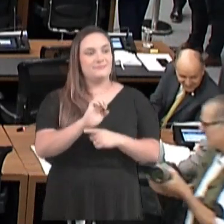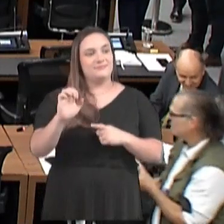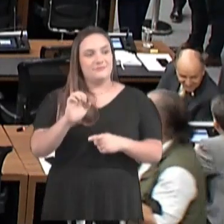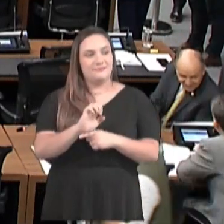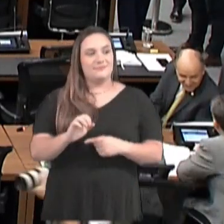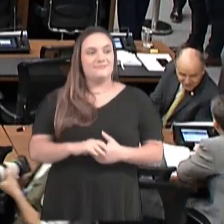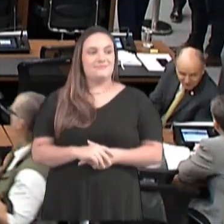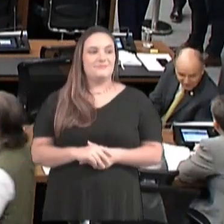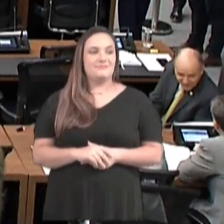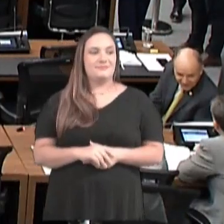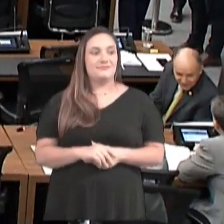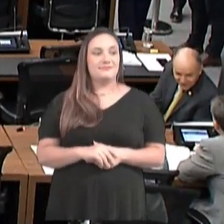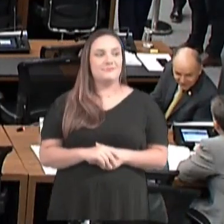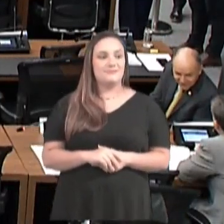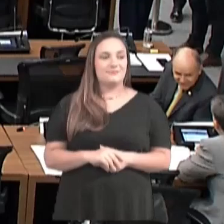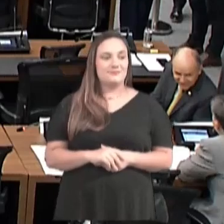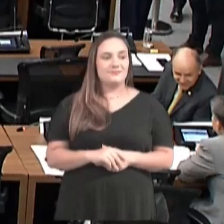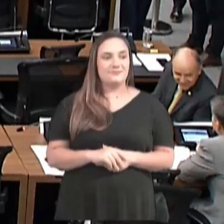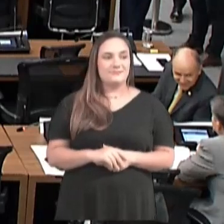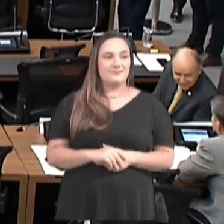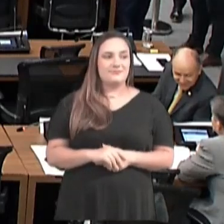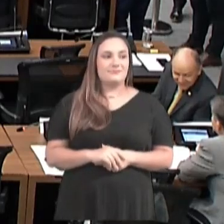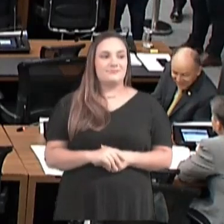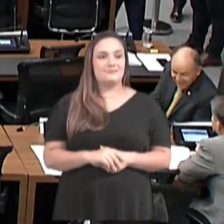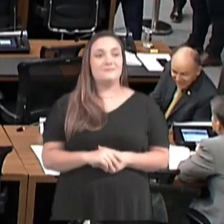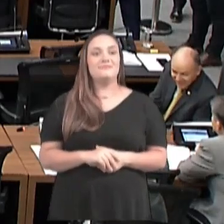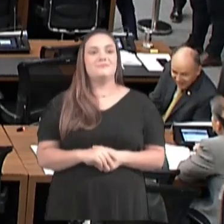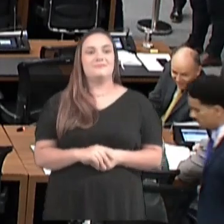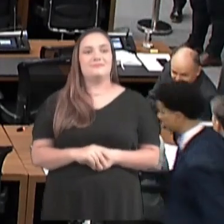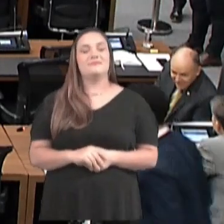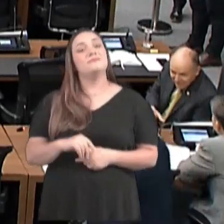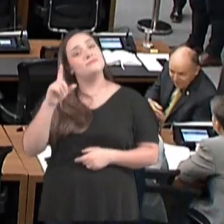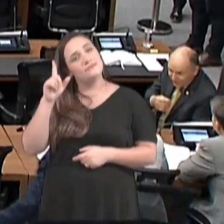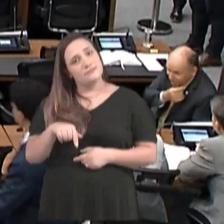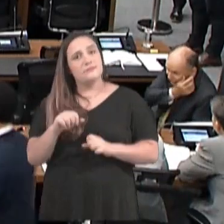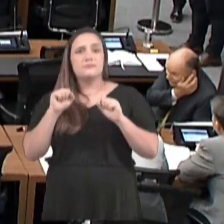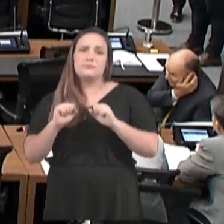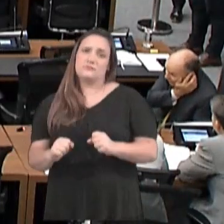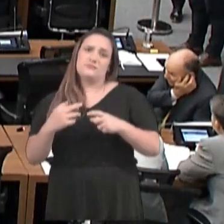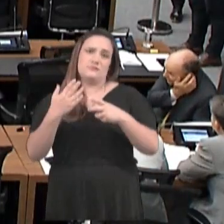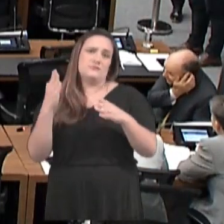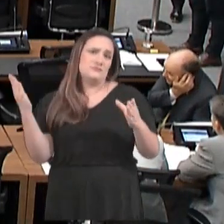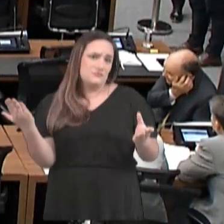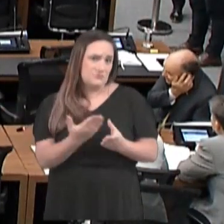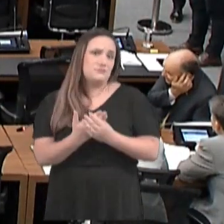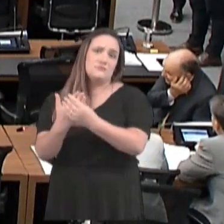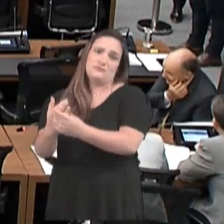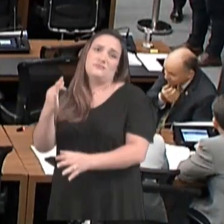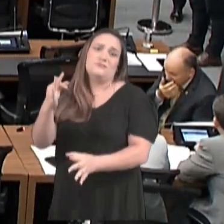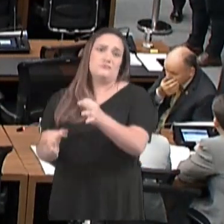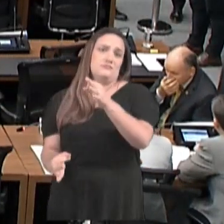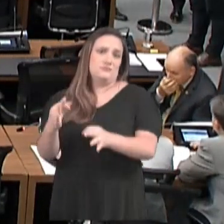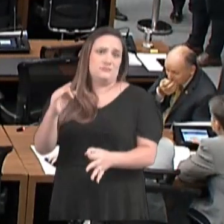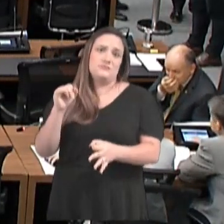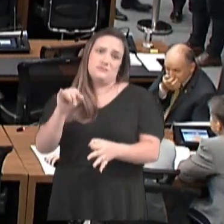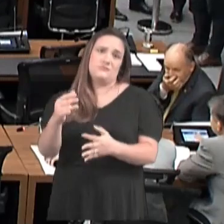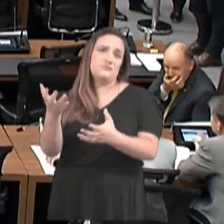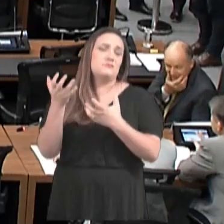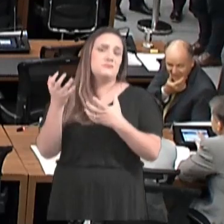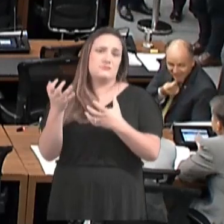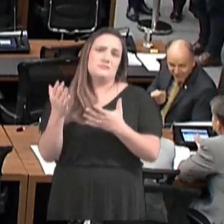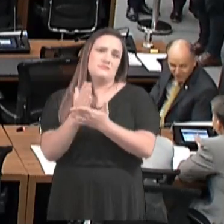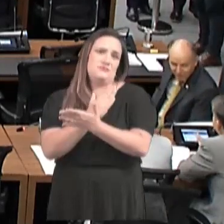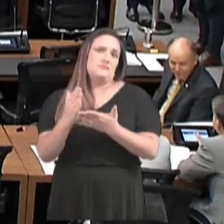brasileiro que pode fazer uso do recurso judicial quando quiser se insurgir contra